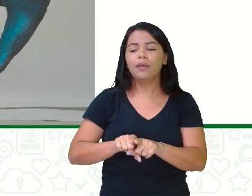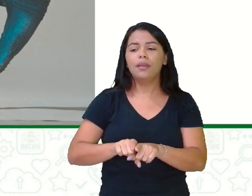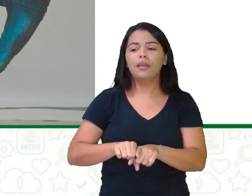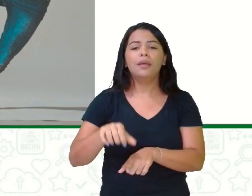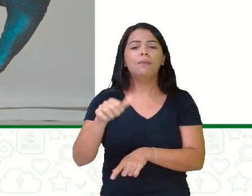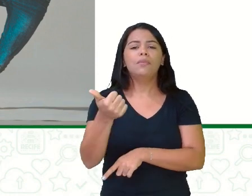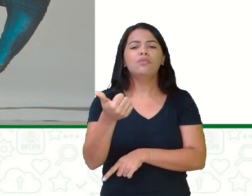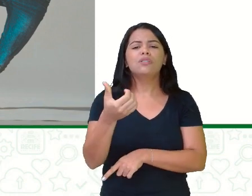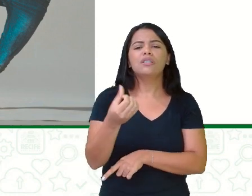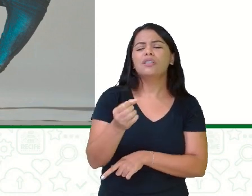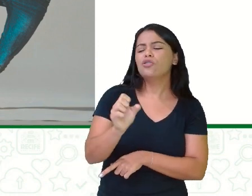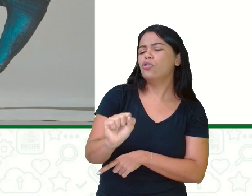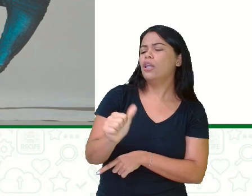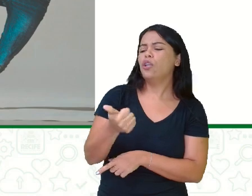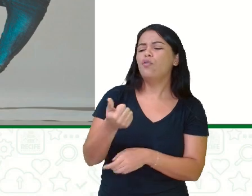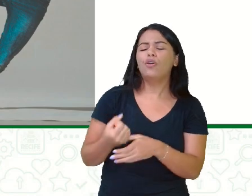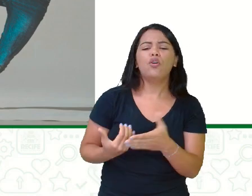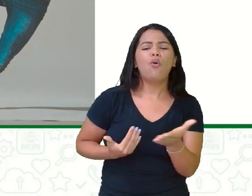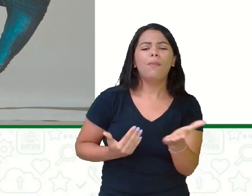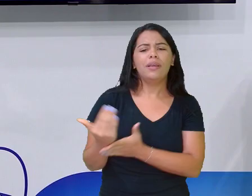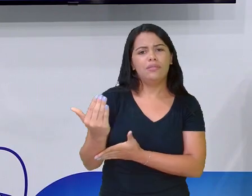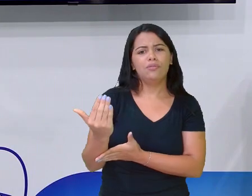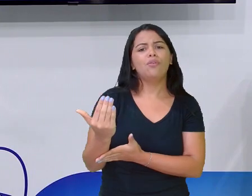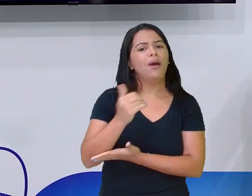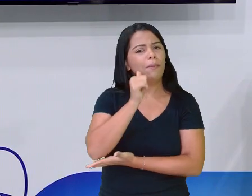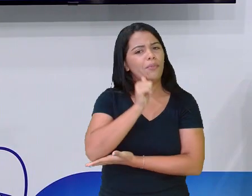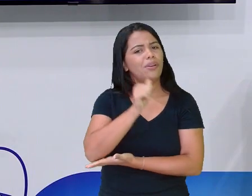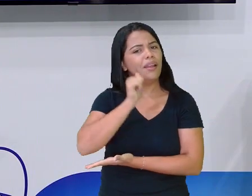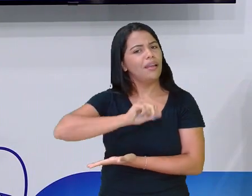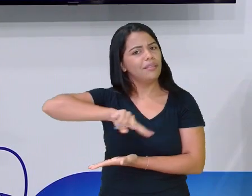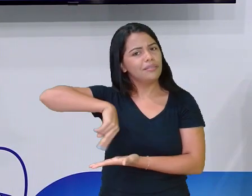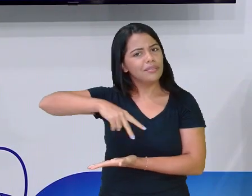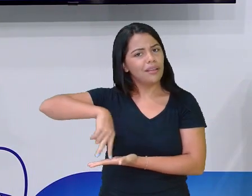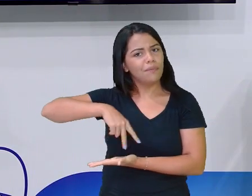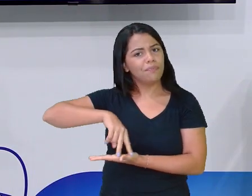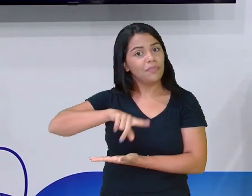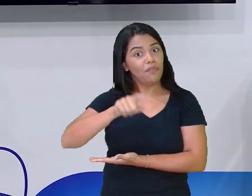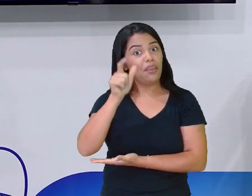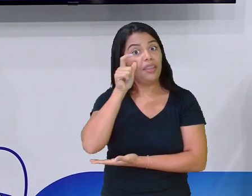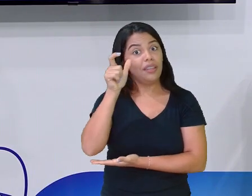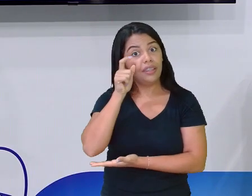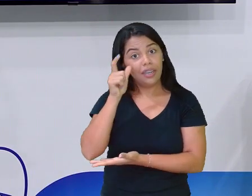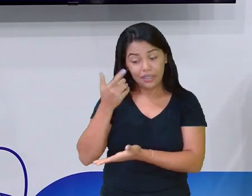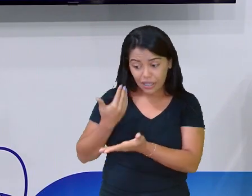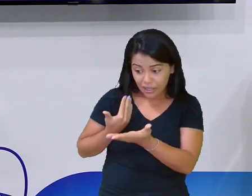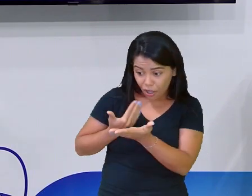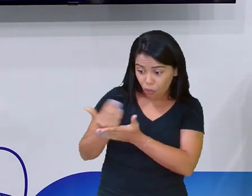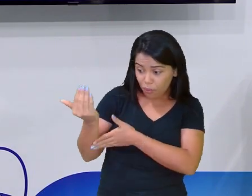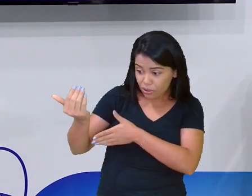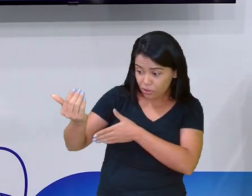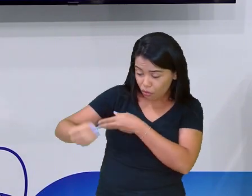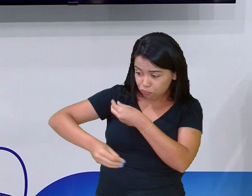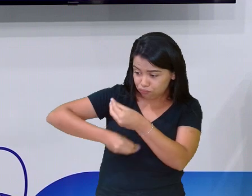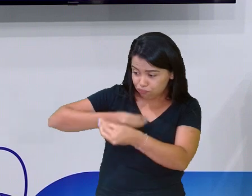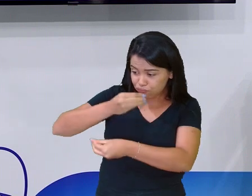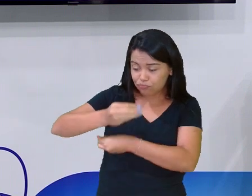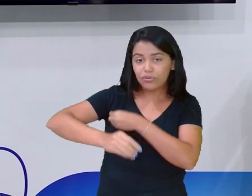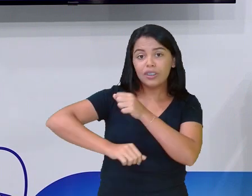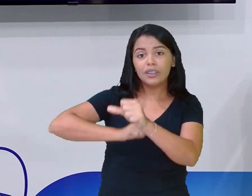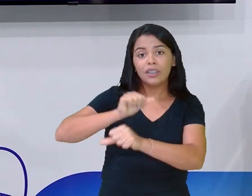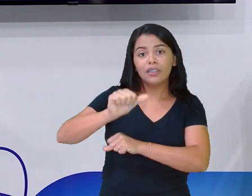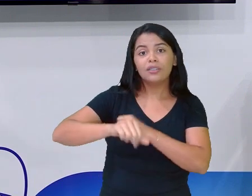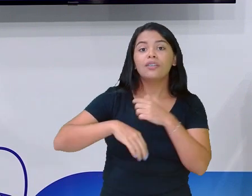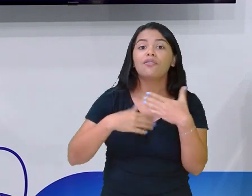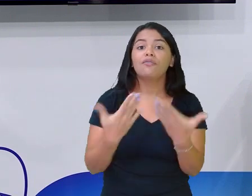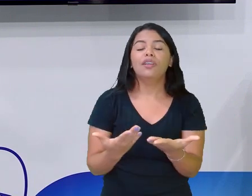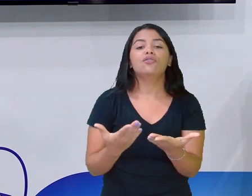1681. Vê que interessante. E vejam só, né, como a transformação histórica e social deturpa,